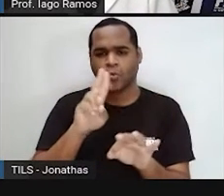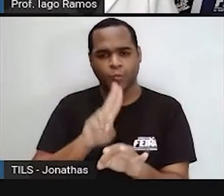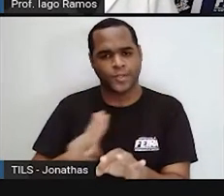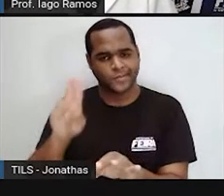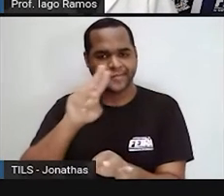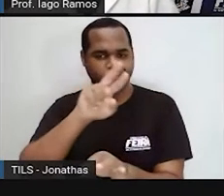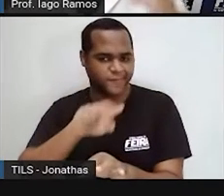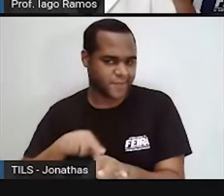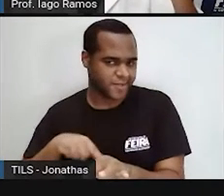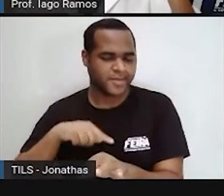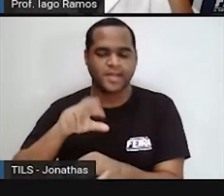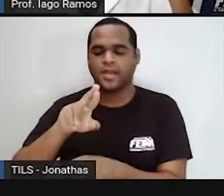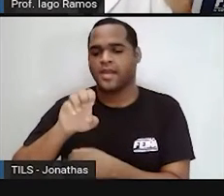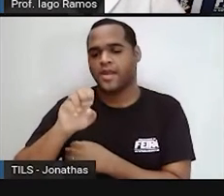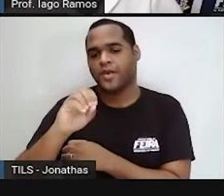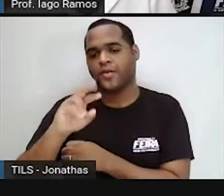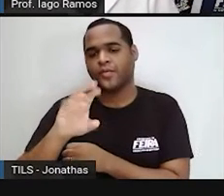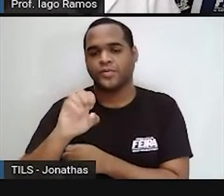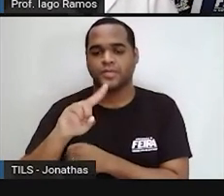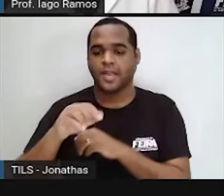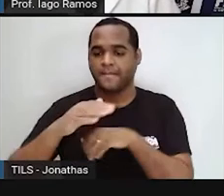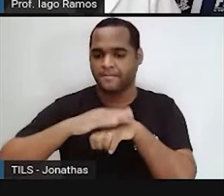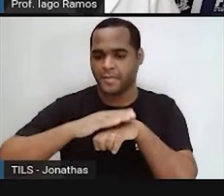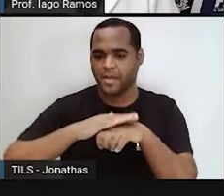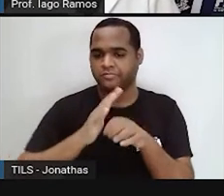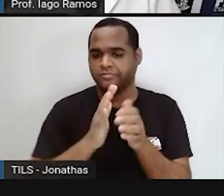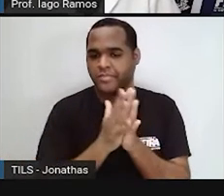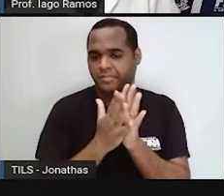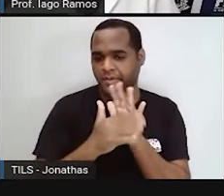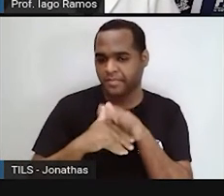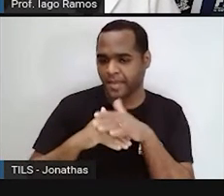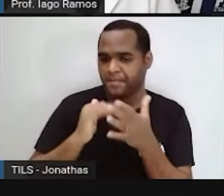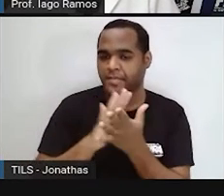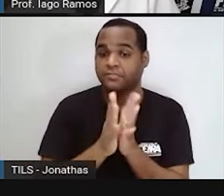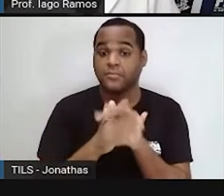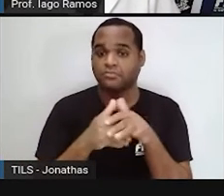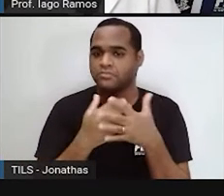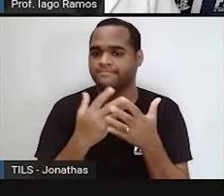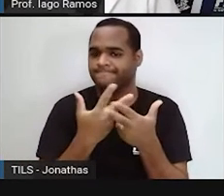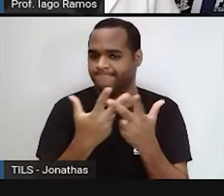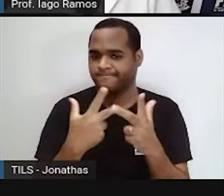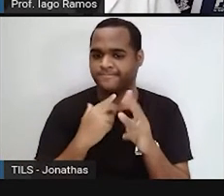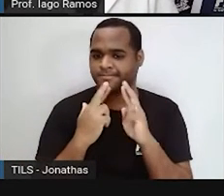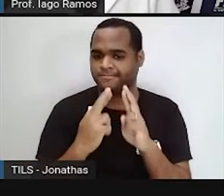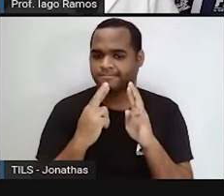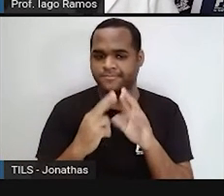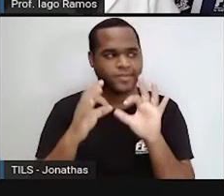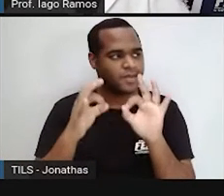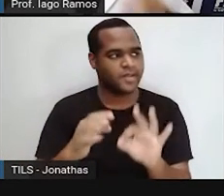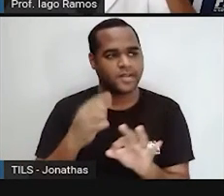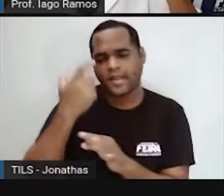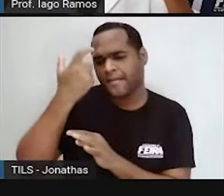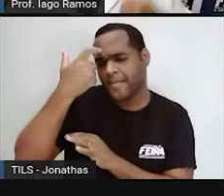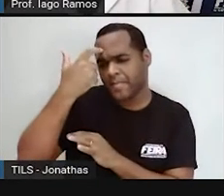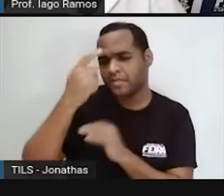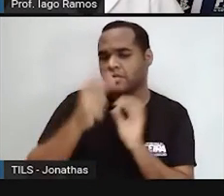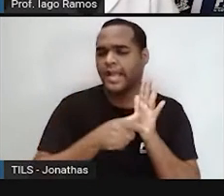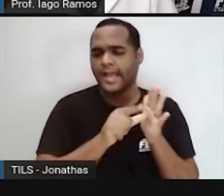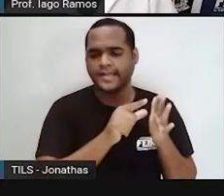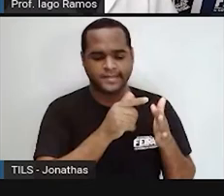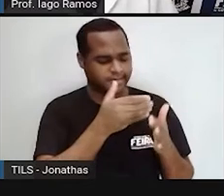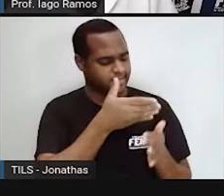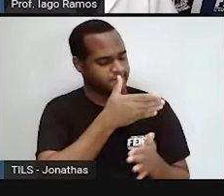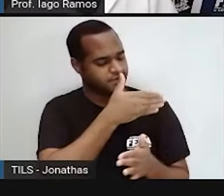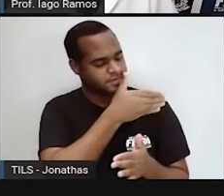alguns recursos as nossas mãos atividade essa que foi proposta nas